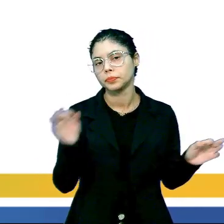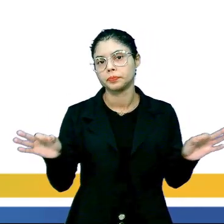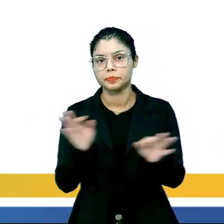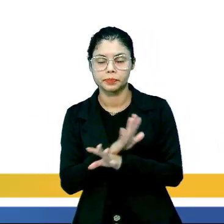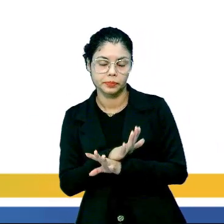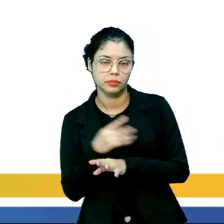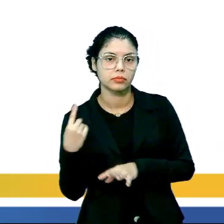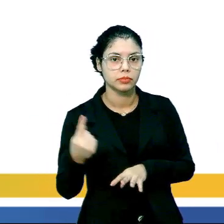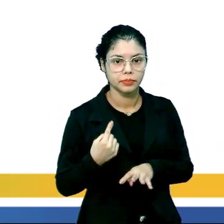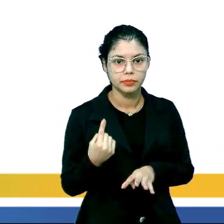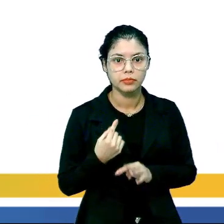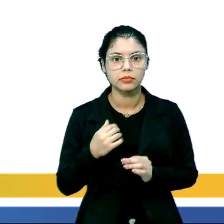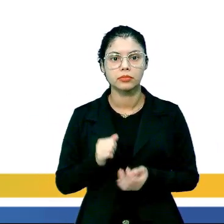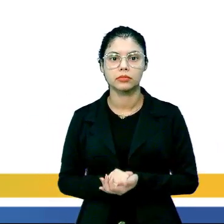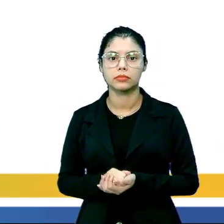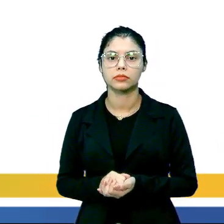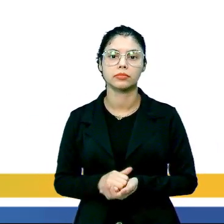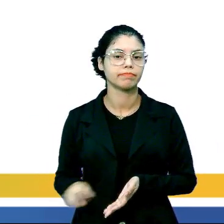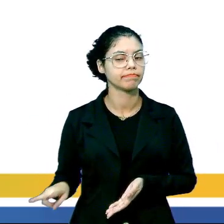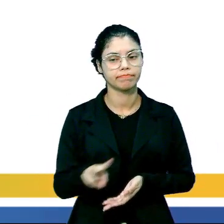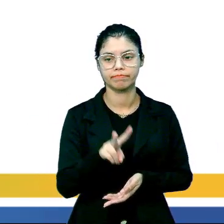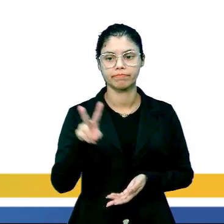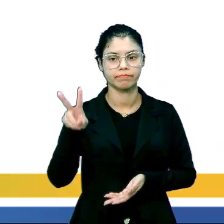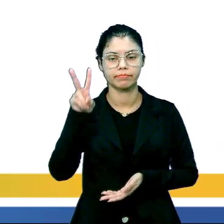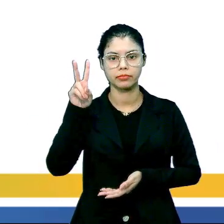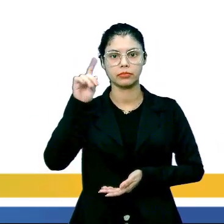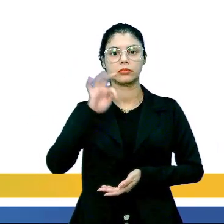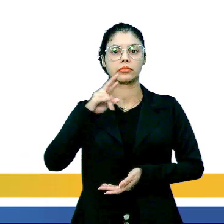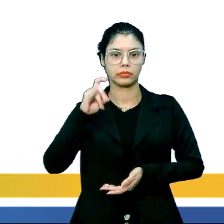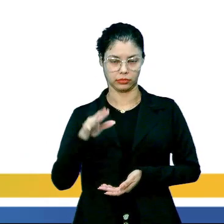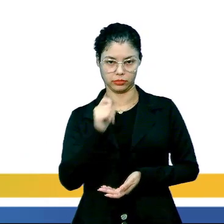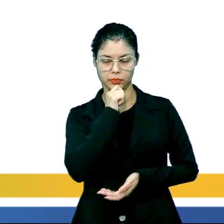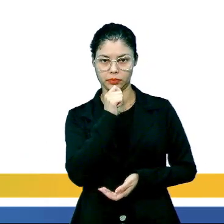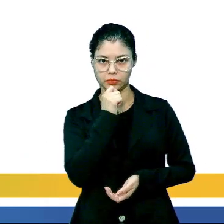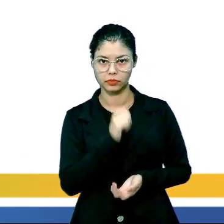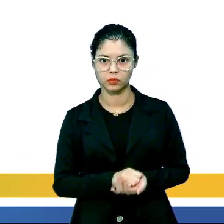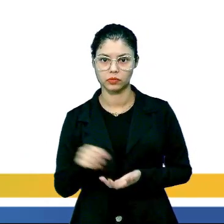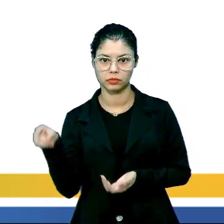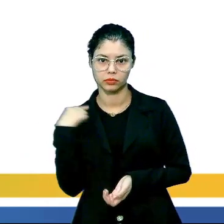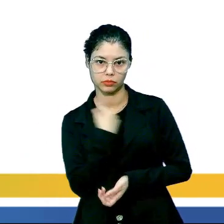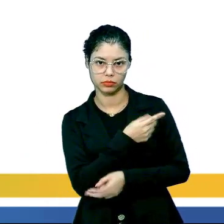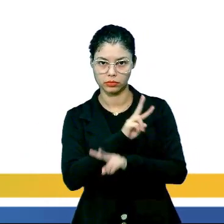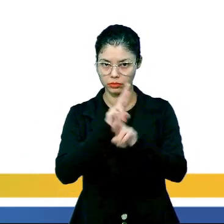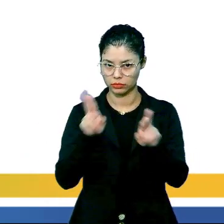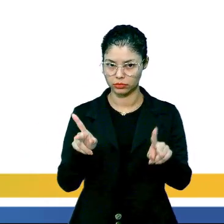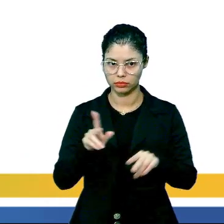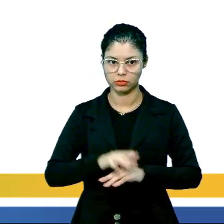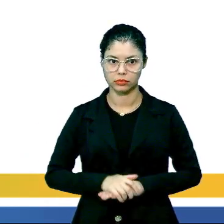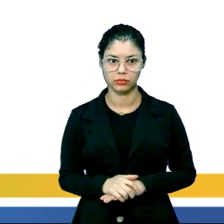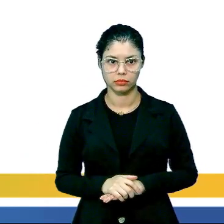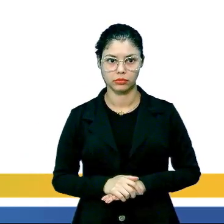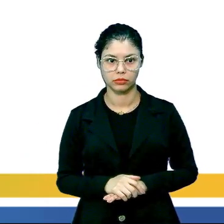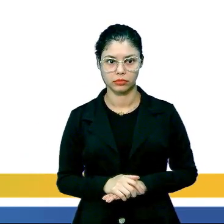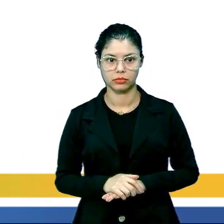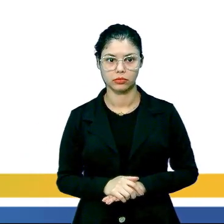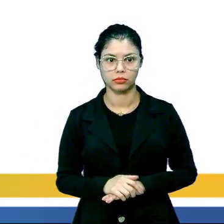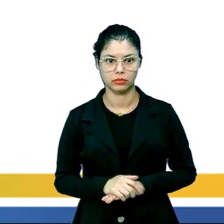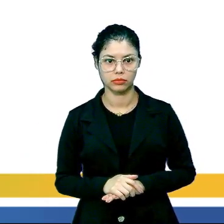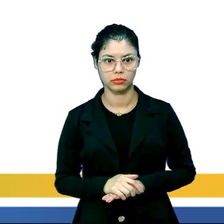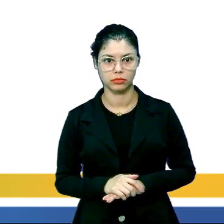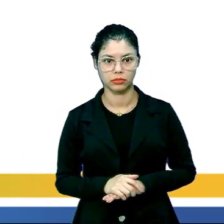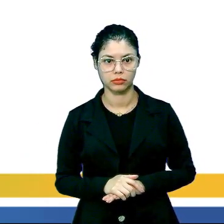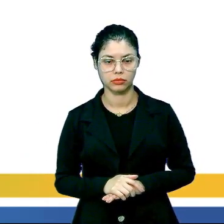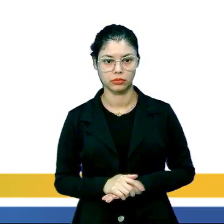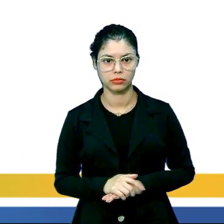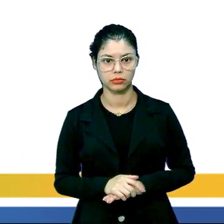com a individualidade, não valoriza a alteridade, que são as nossas diferenças. Então, na letra